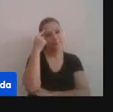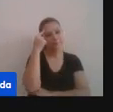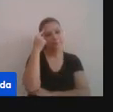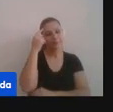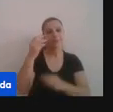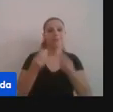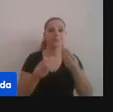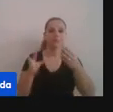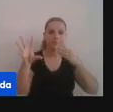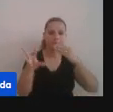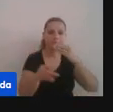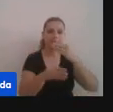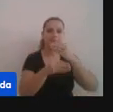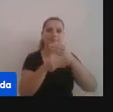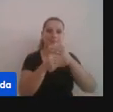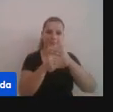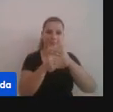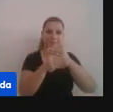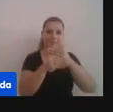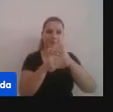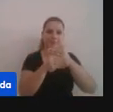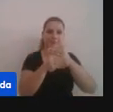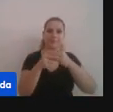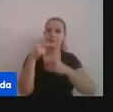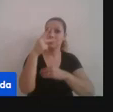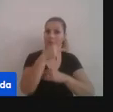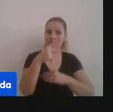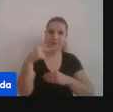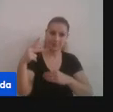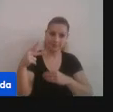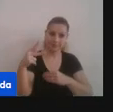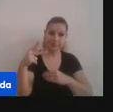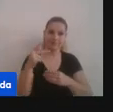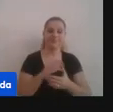inserir nas discussões do PPP.